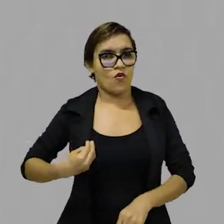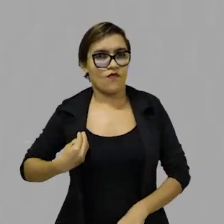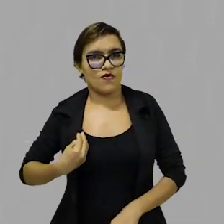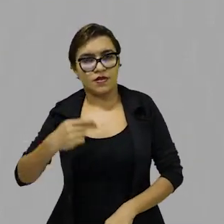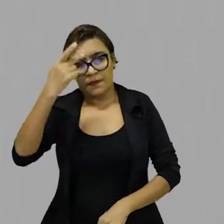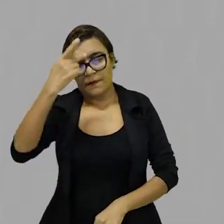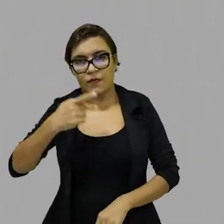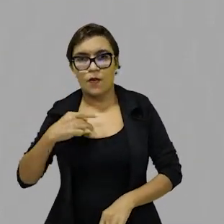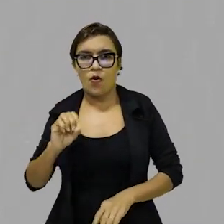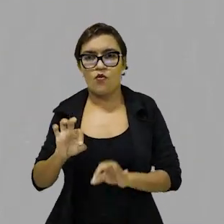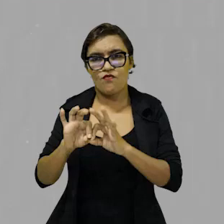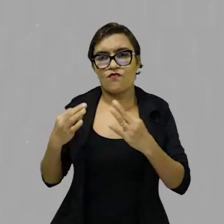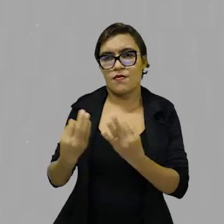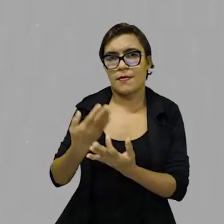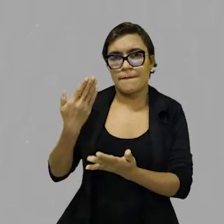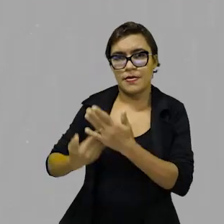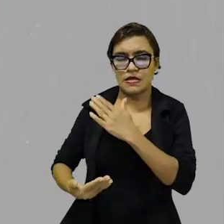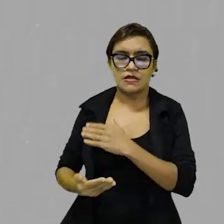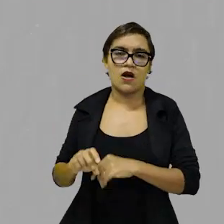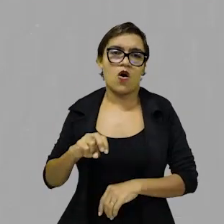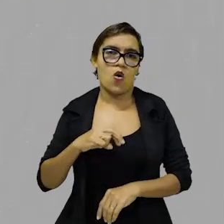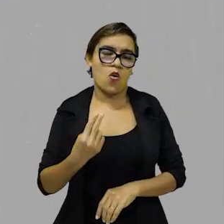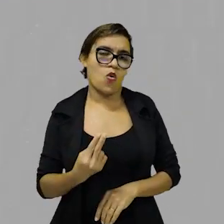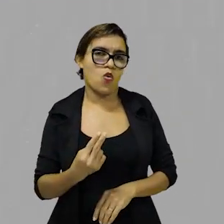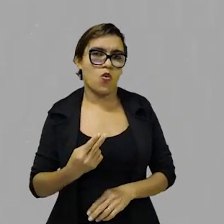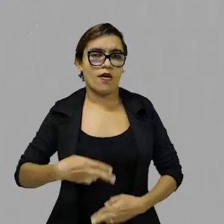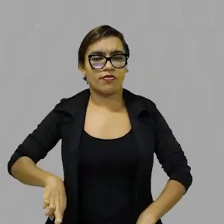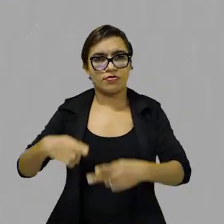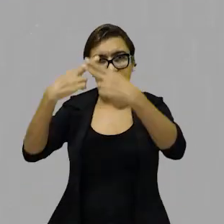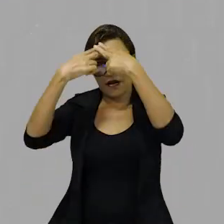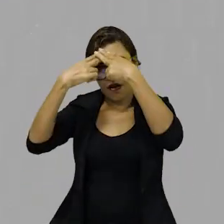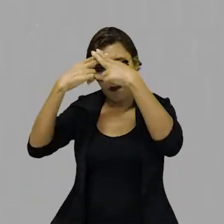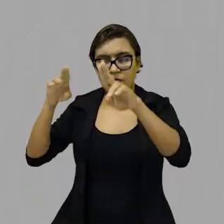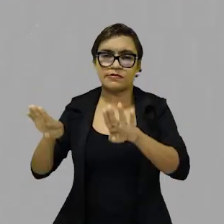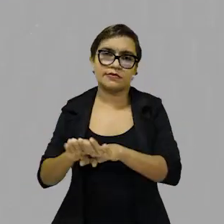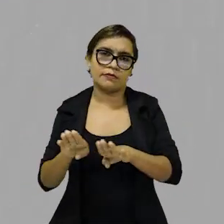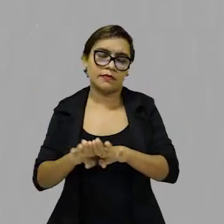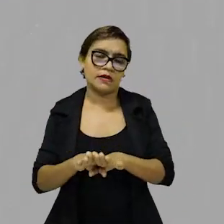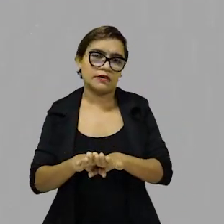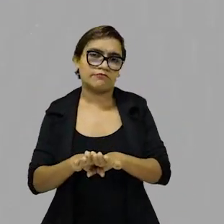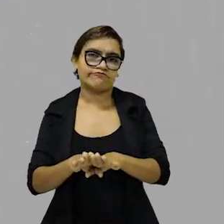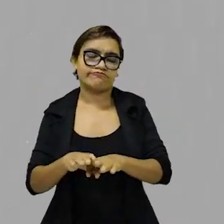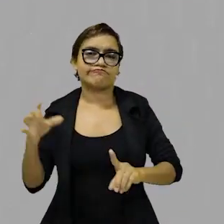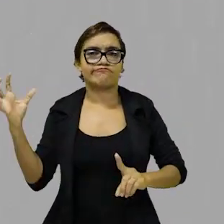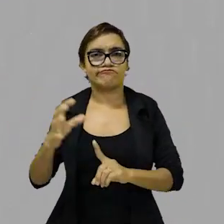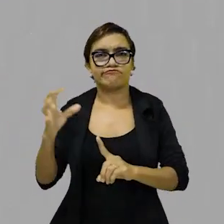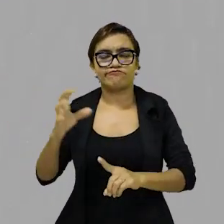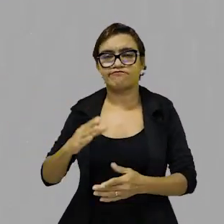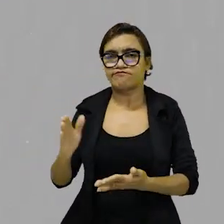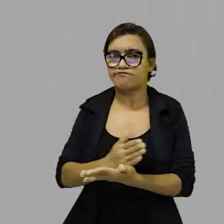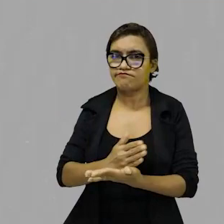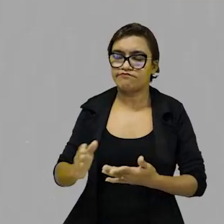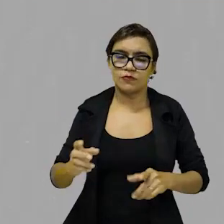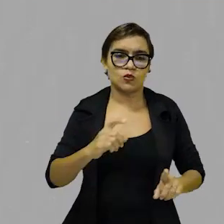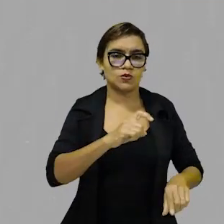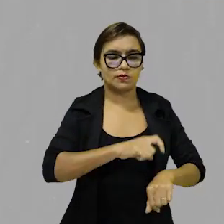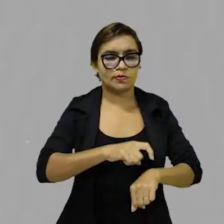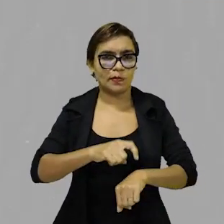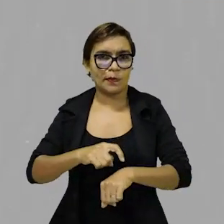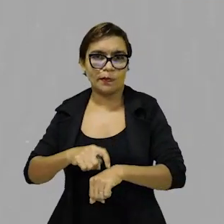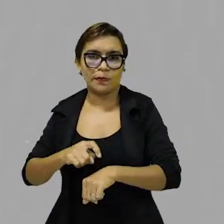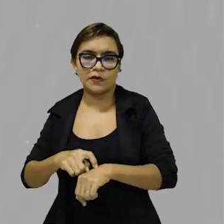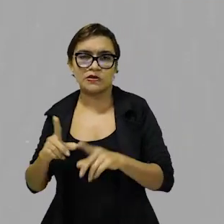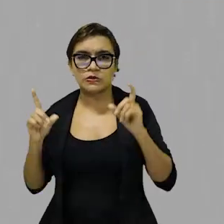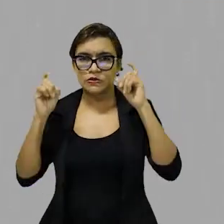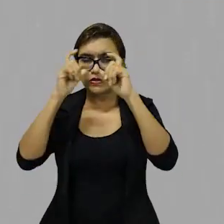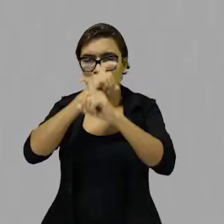de perdas pessoais, ou em função de traumas, né? O que leva, em alguns casos, até situações complicadas